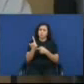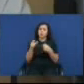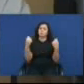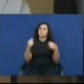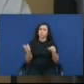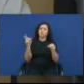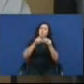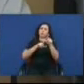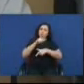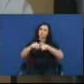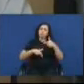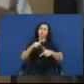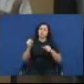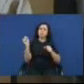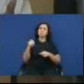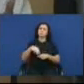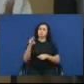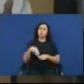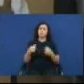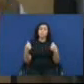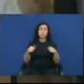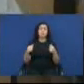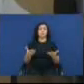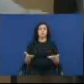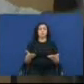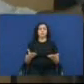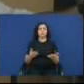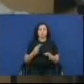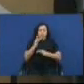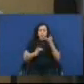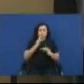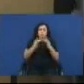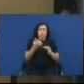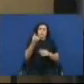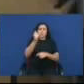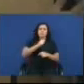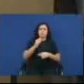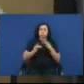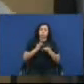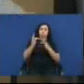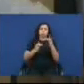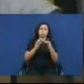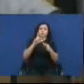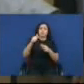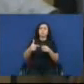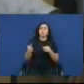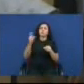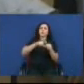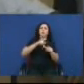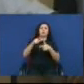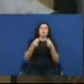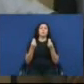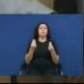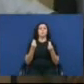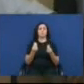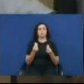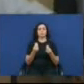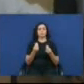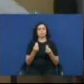um membro produtivo. A gente tem que trabalhar, gente. Adianta eu ficar lá 6 meses, parar de usar droga, quem que vai dar serviço para esse